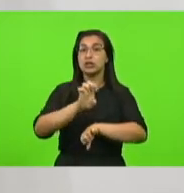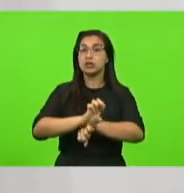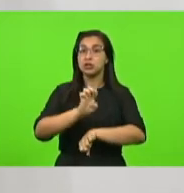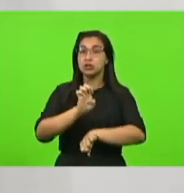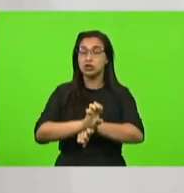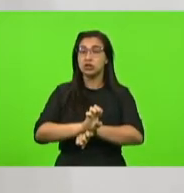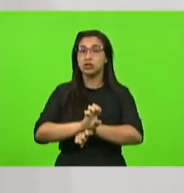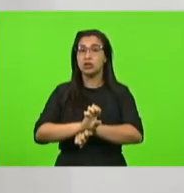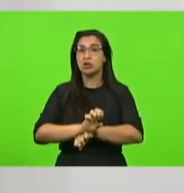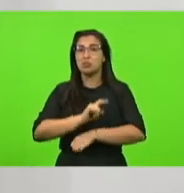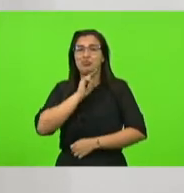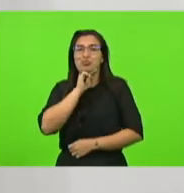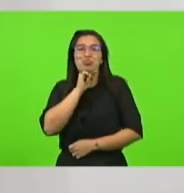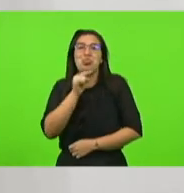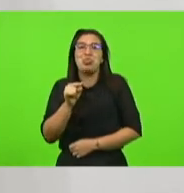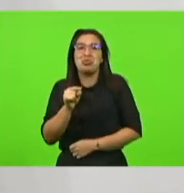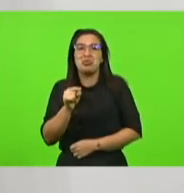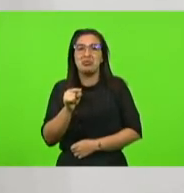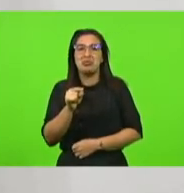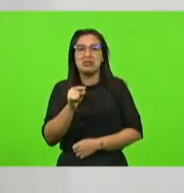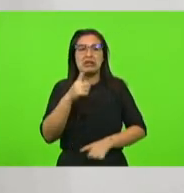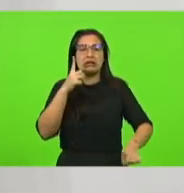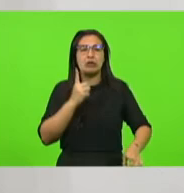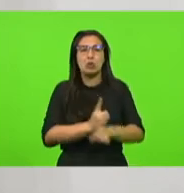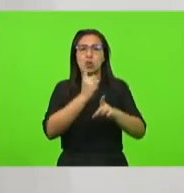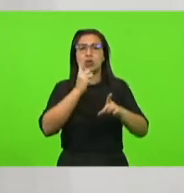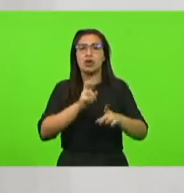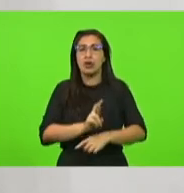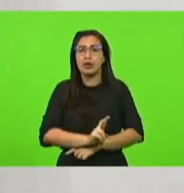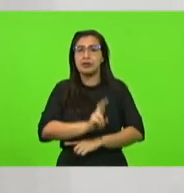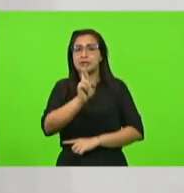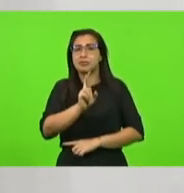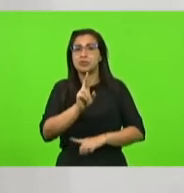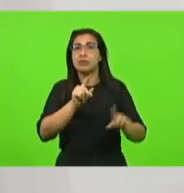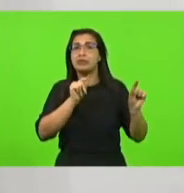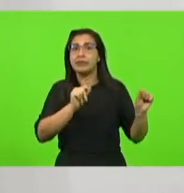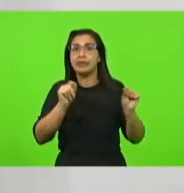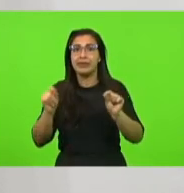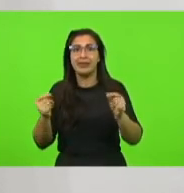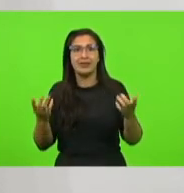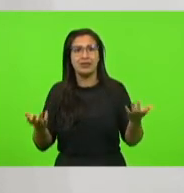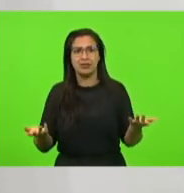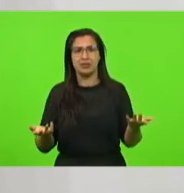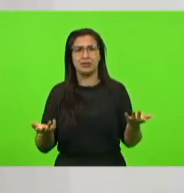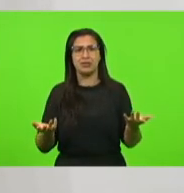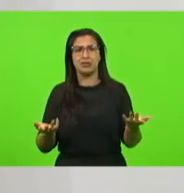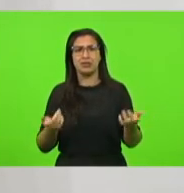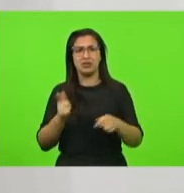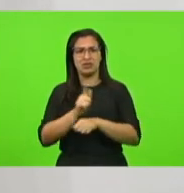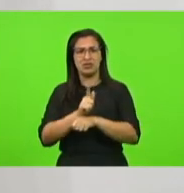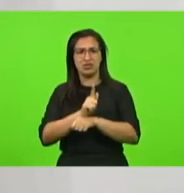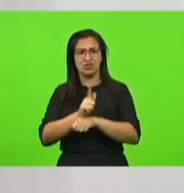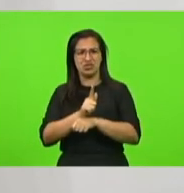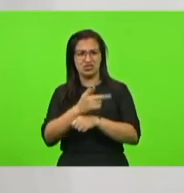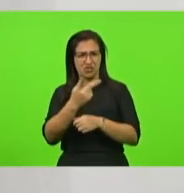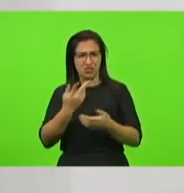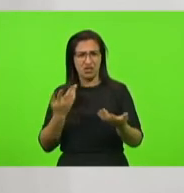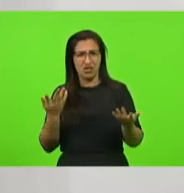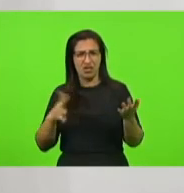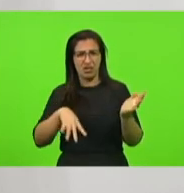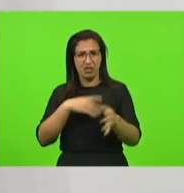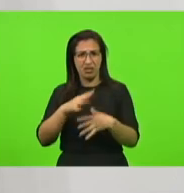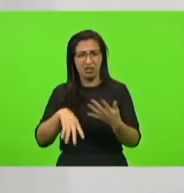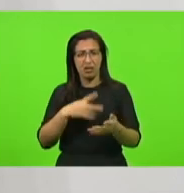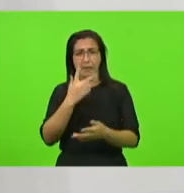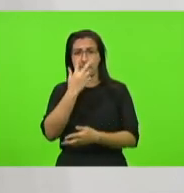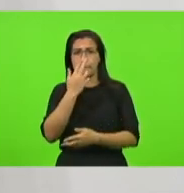não conseguir apurar os responsáveis internamente. Que gestão é essa? Que compromisso com